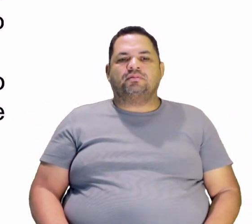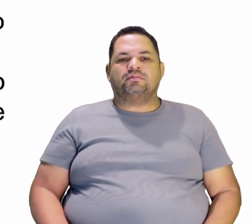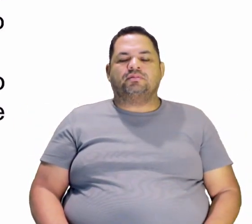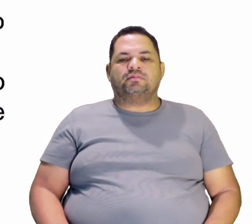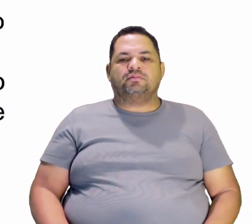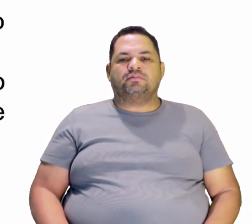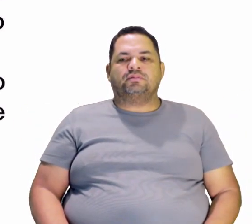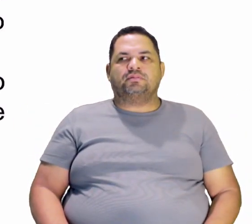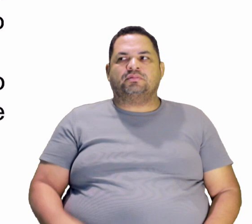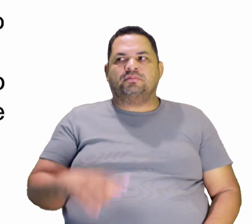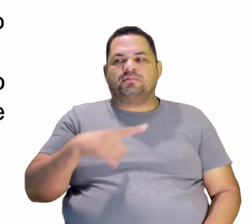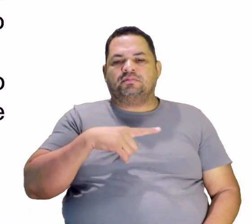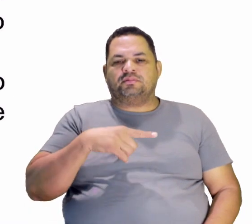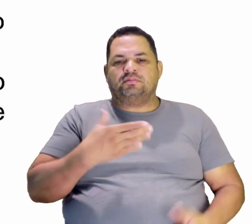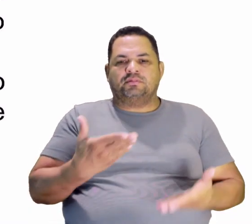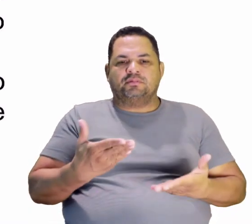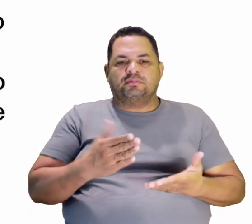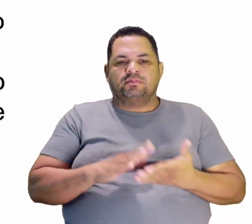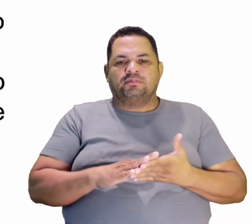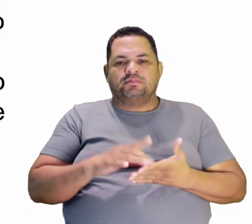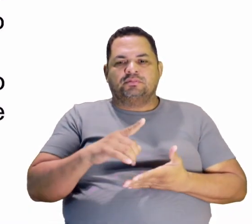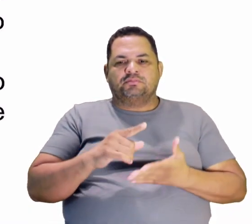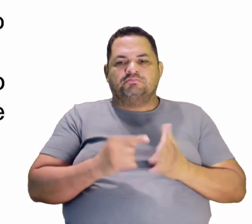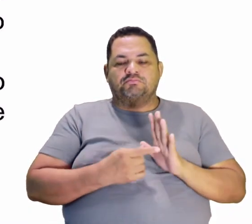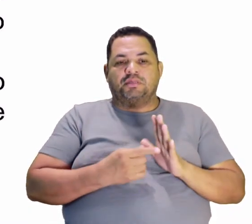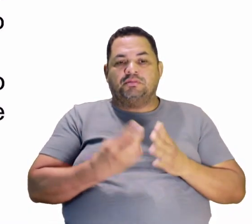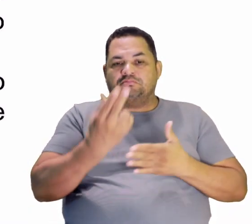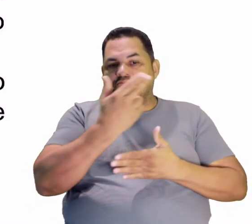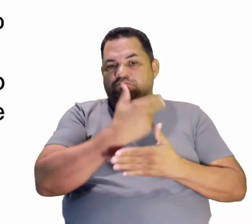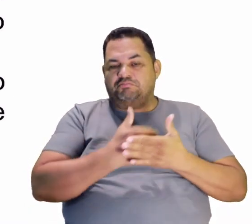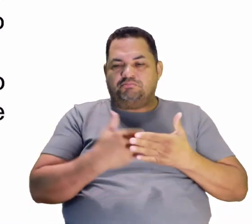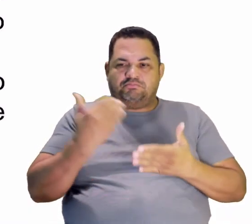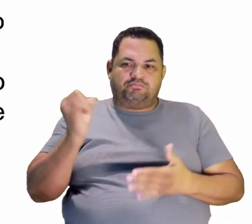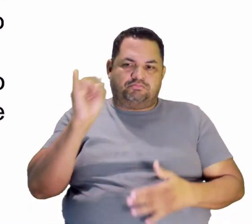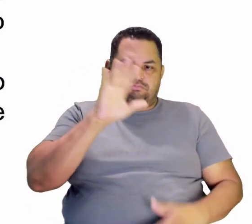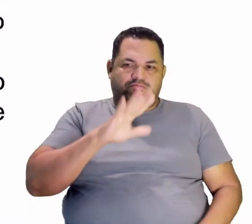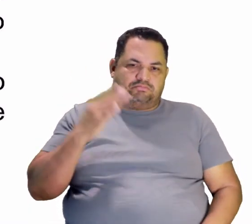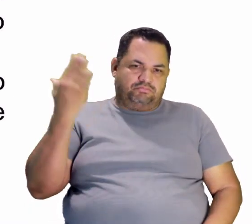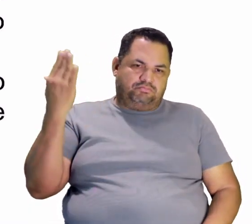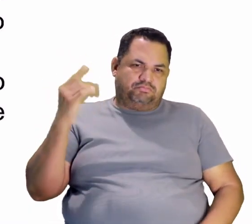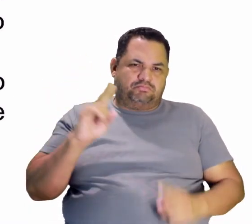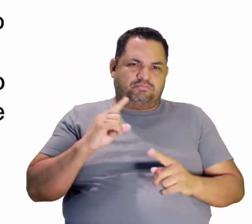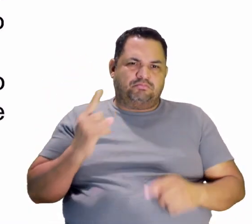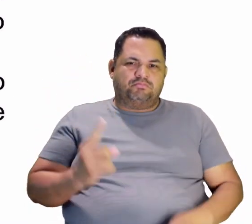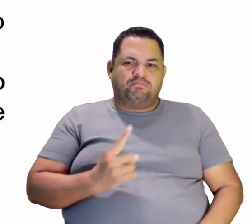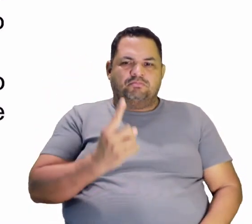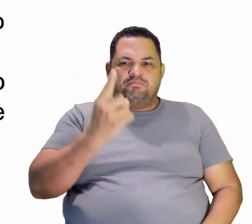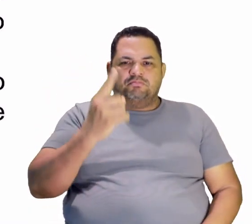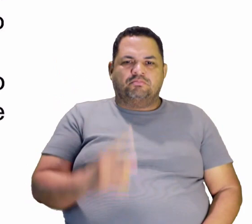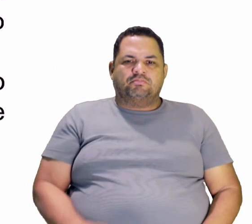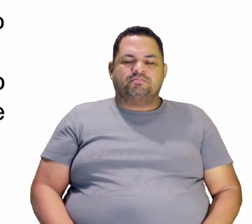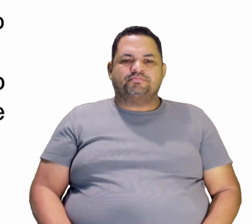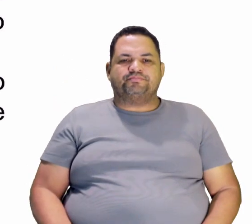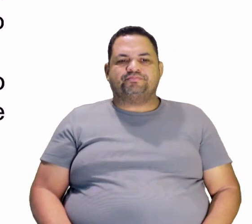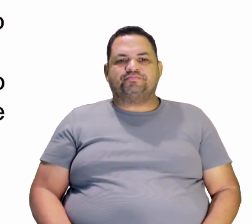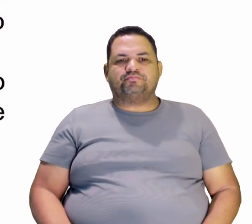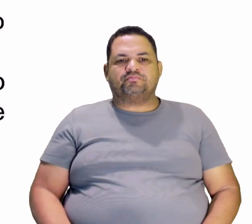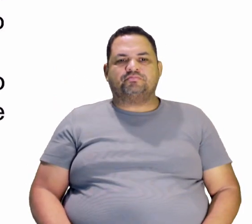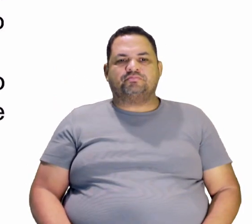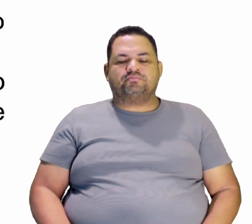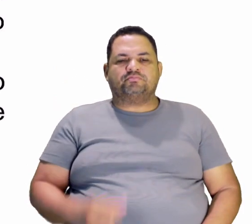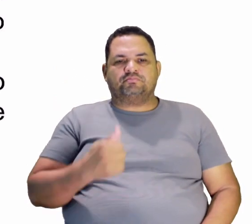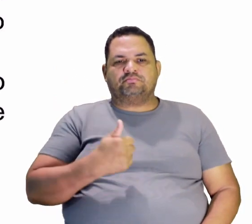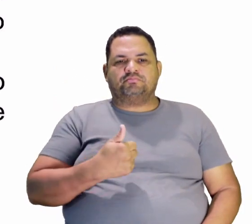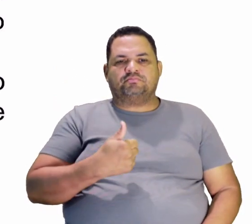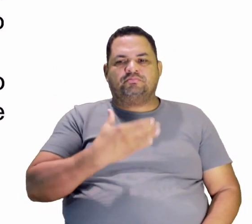aí, disparou as balas e colocou para vocês um desenho das alturas. E aqui tem uma coisinha aqui, né? Aumenta